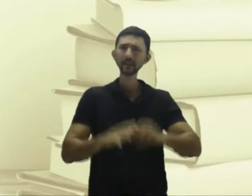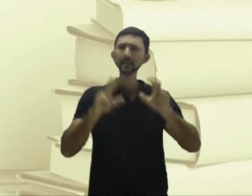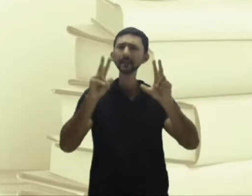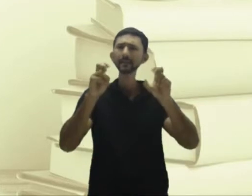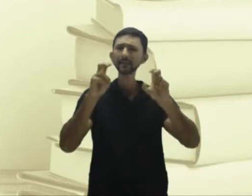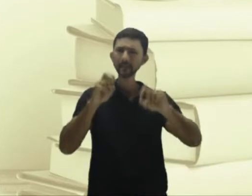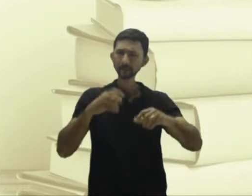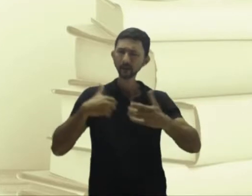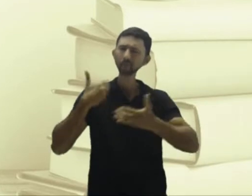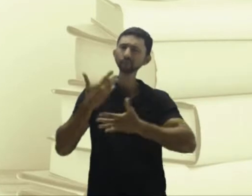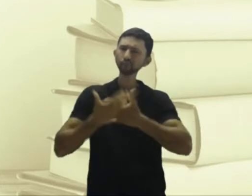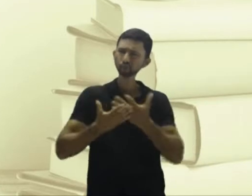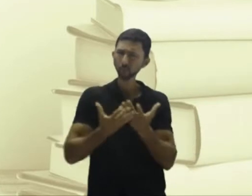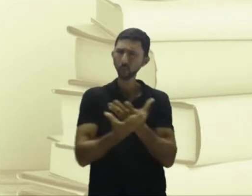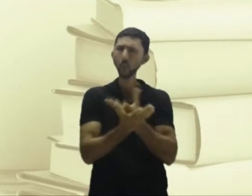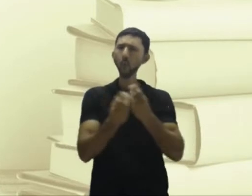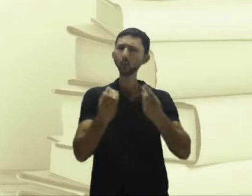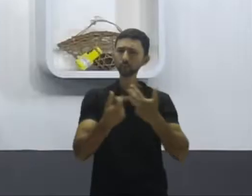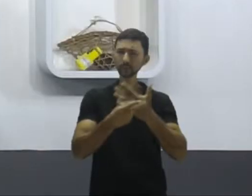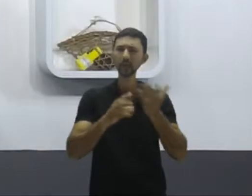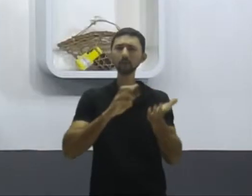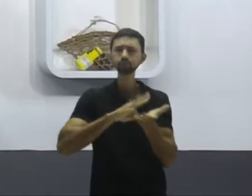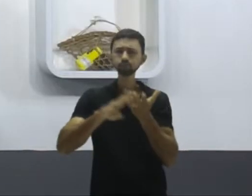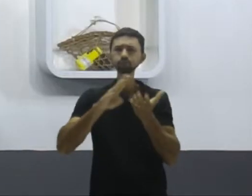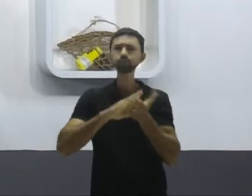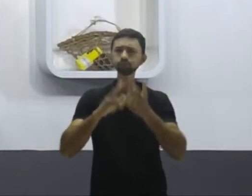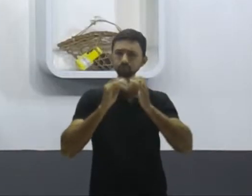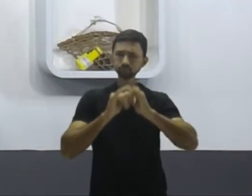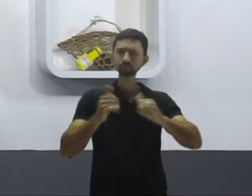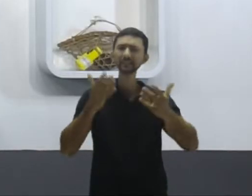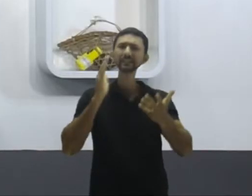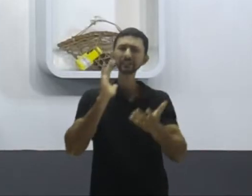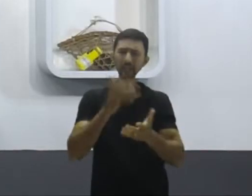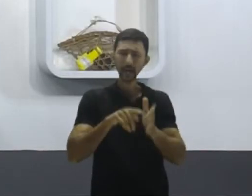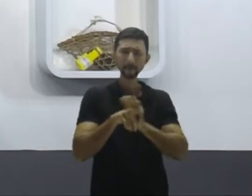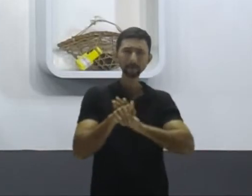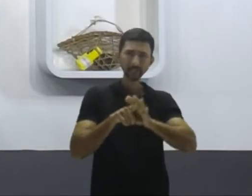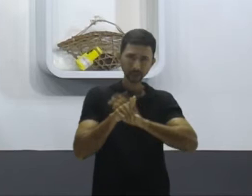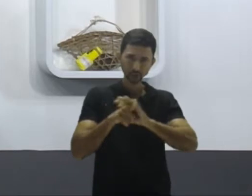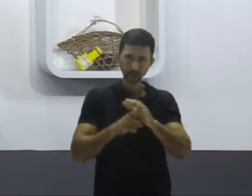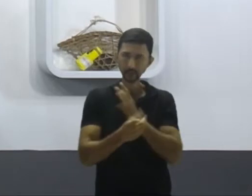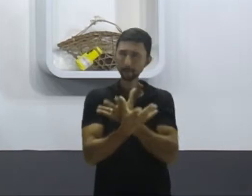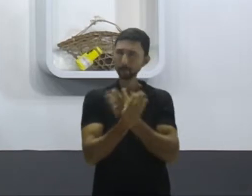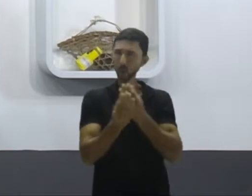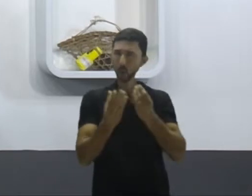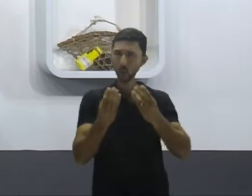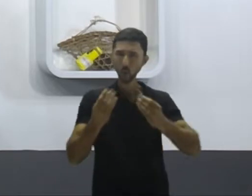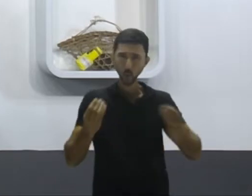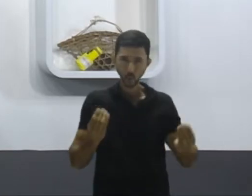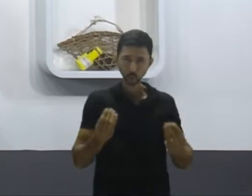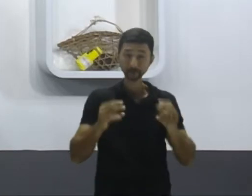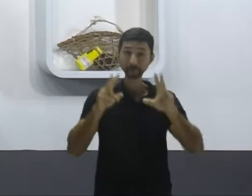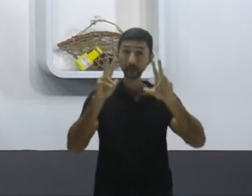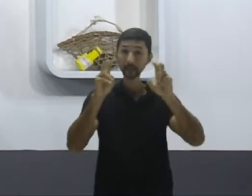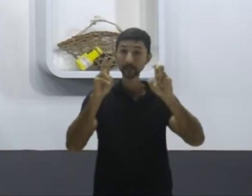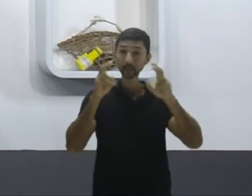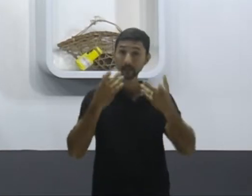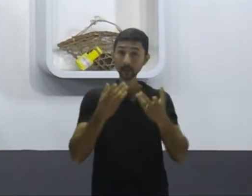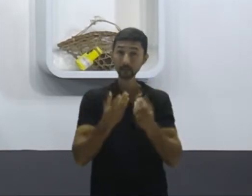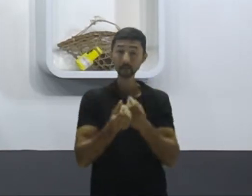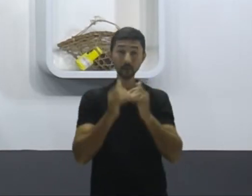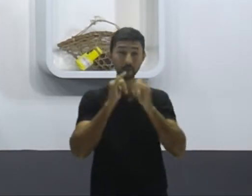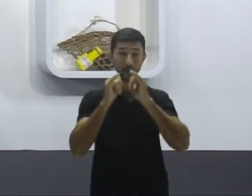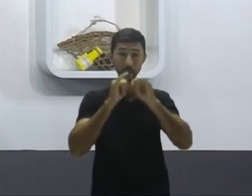que já tem muita coisa sendo publicada, né? Muita pesquisa a respeito. É um tema que traz